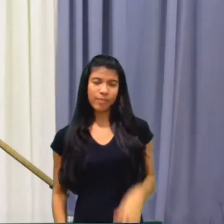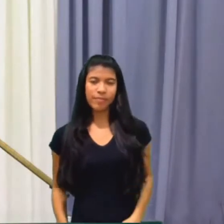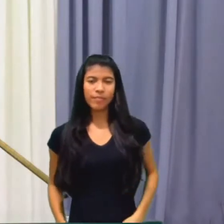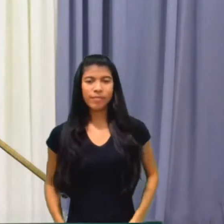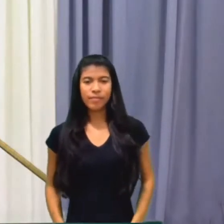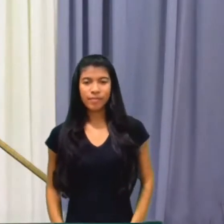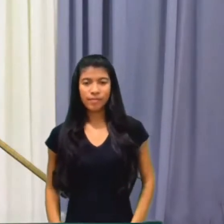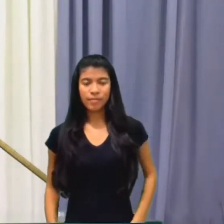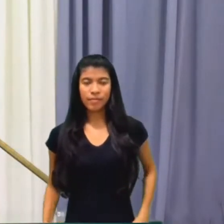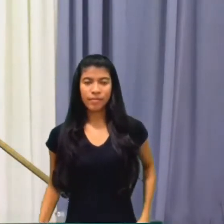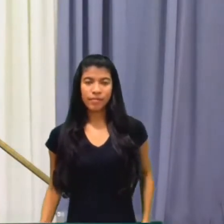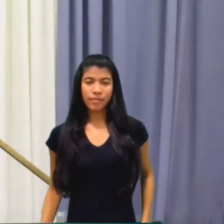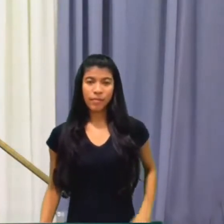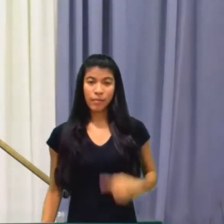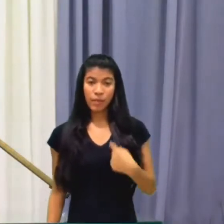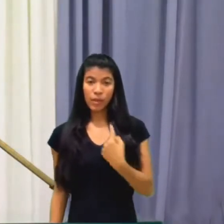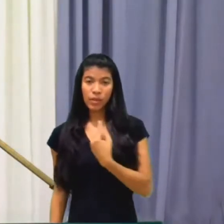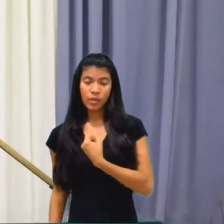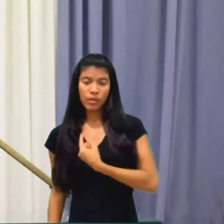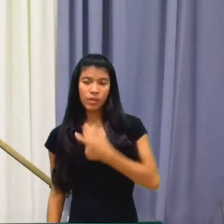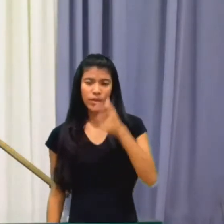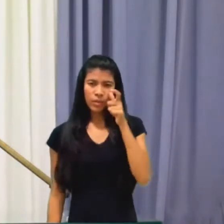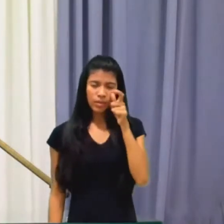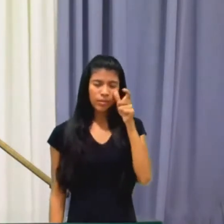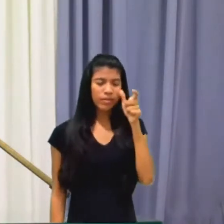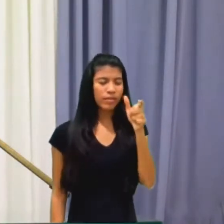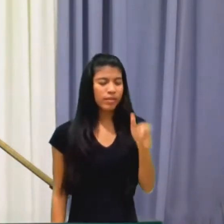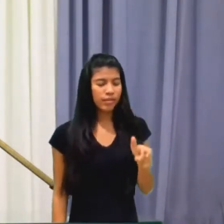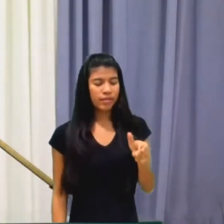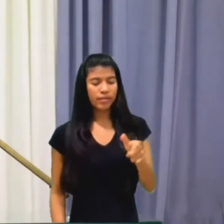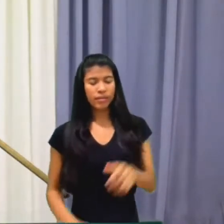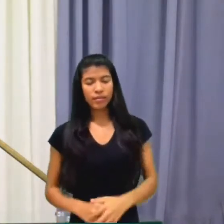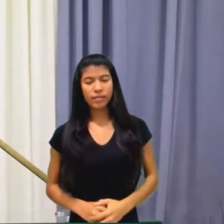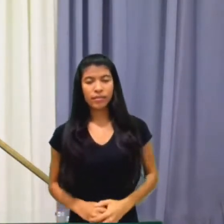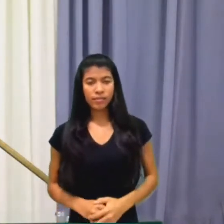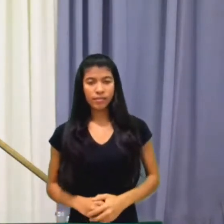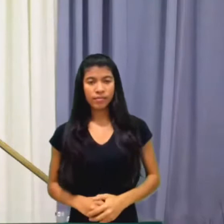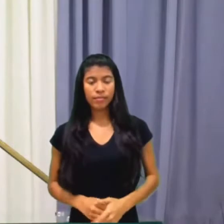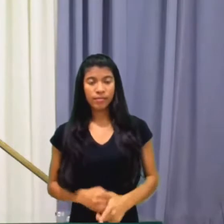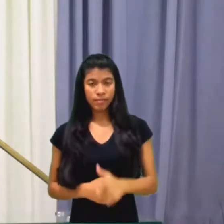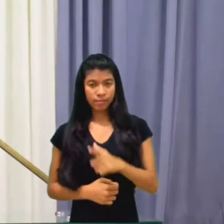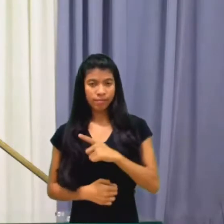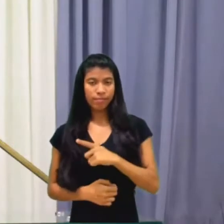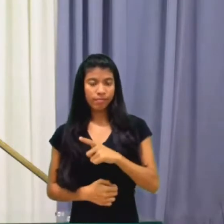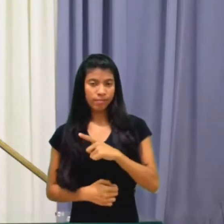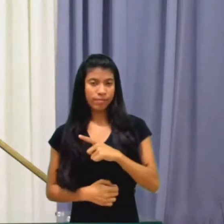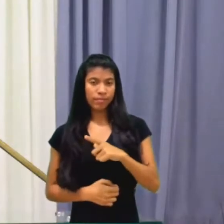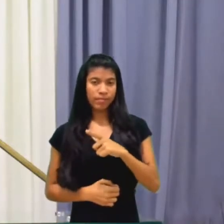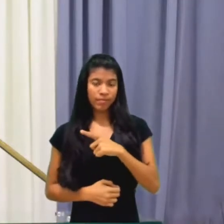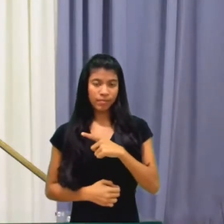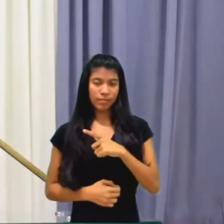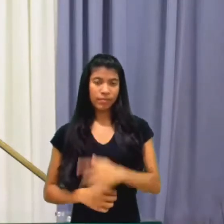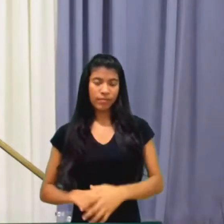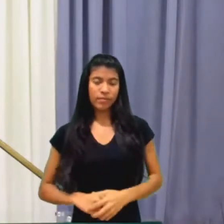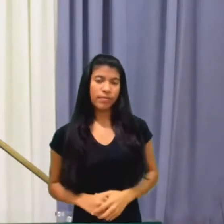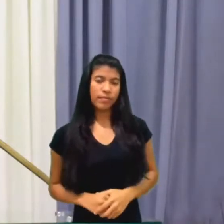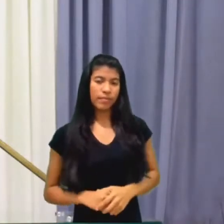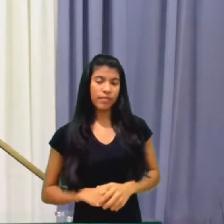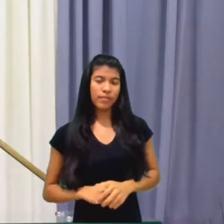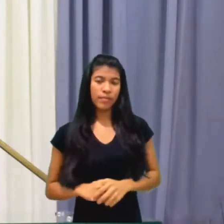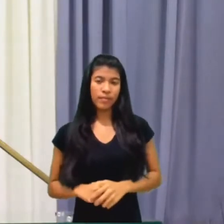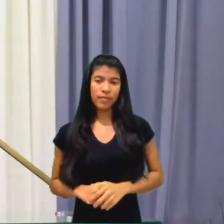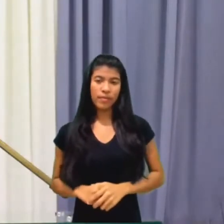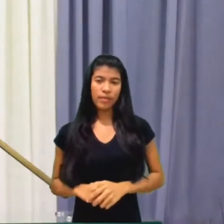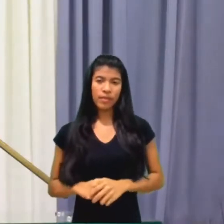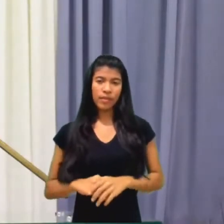Nós observamos que houve um distanciamento da igreja